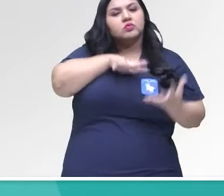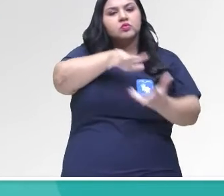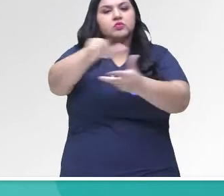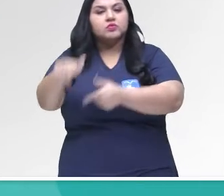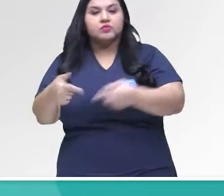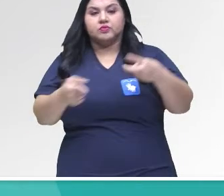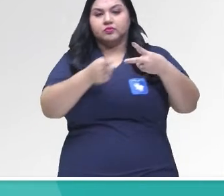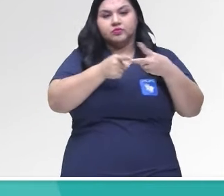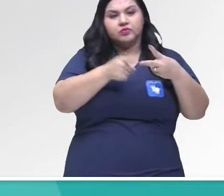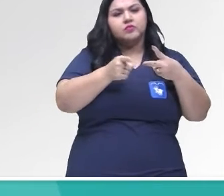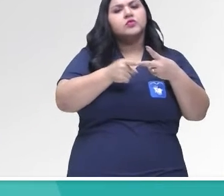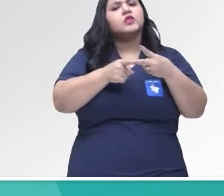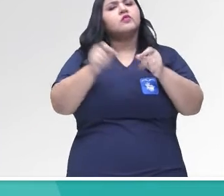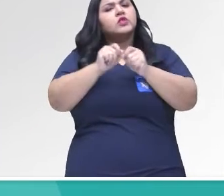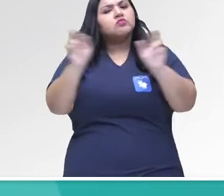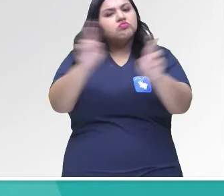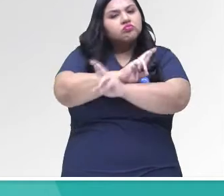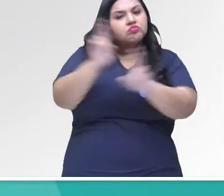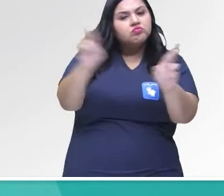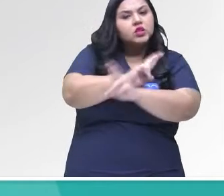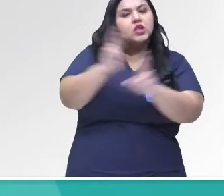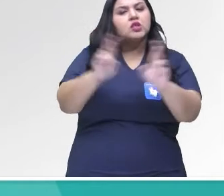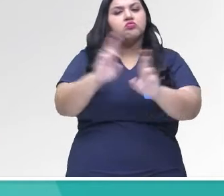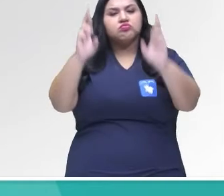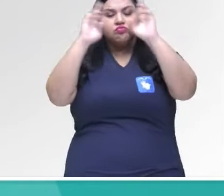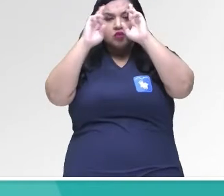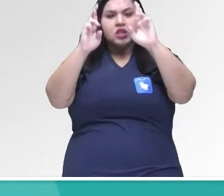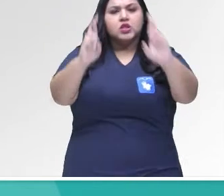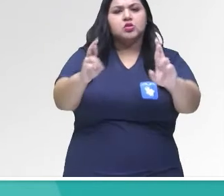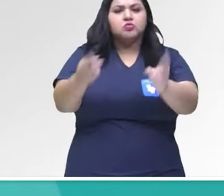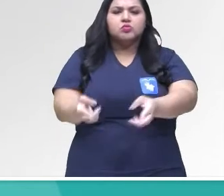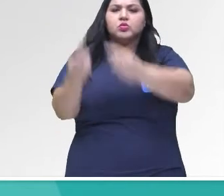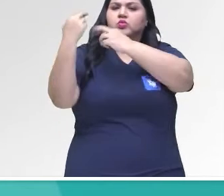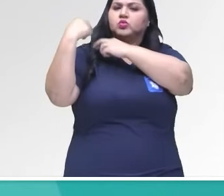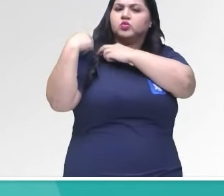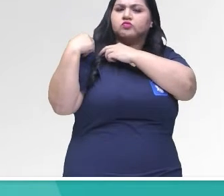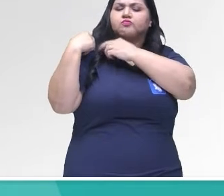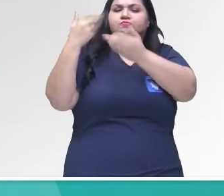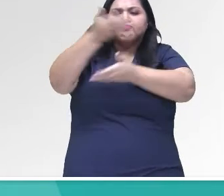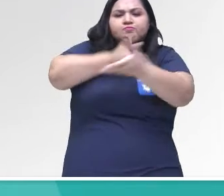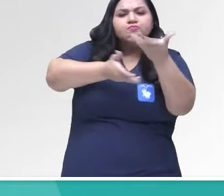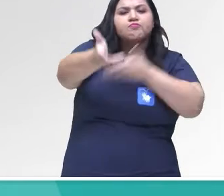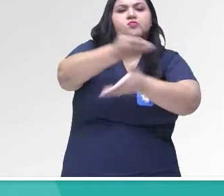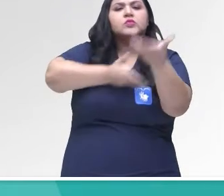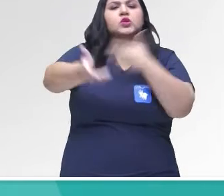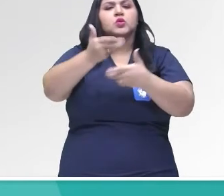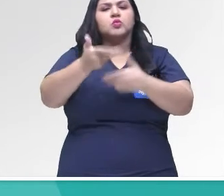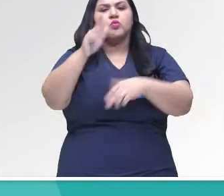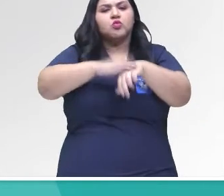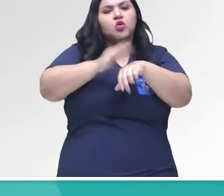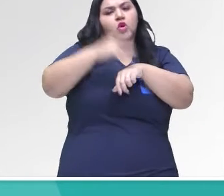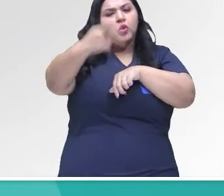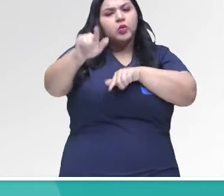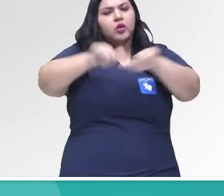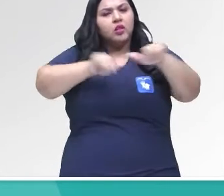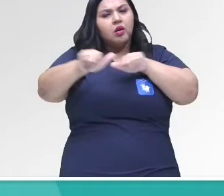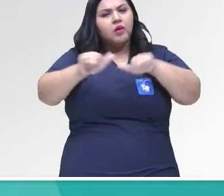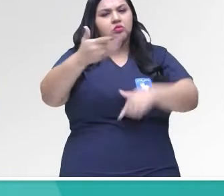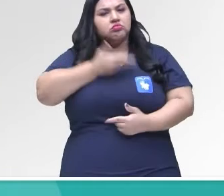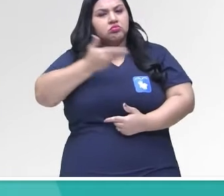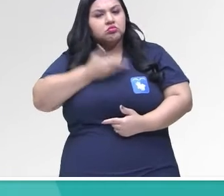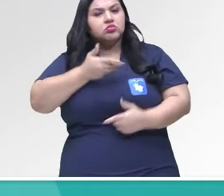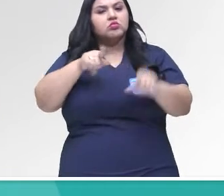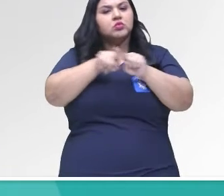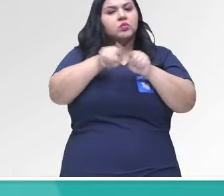mundo. Estabelecer relação e respeito, compromisso e reciprocidade com o próprio trabalho dos colegas